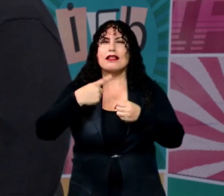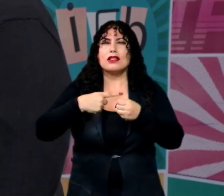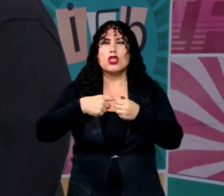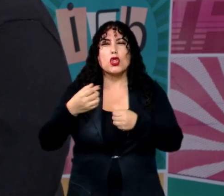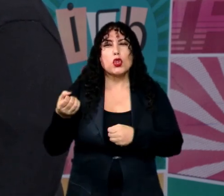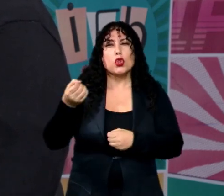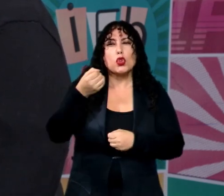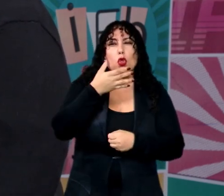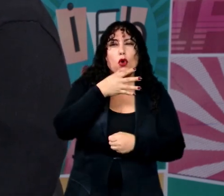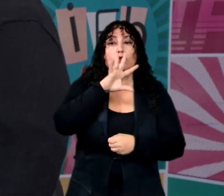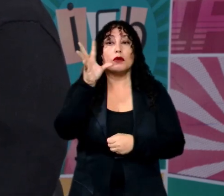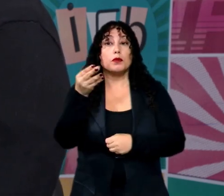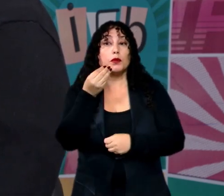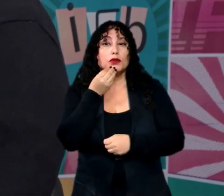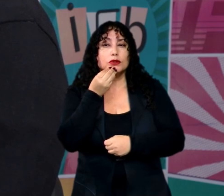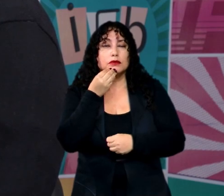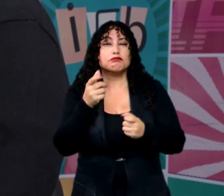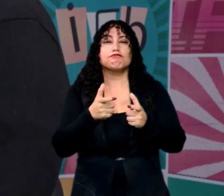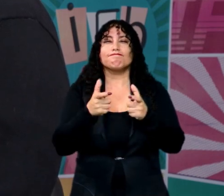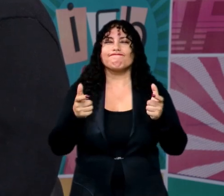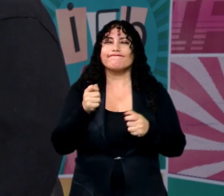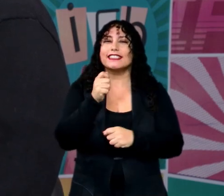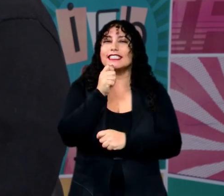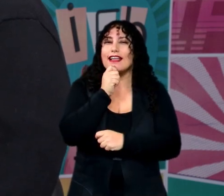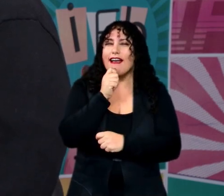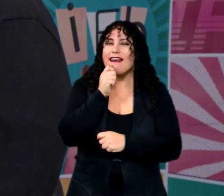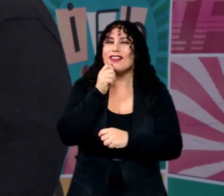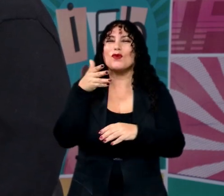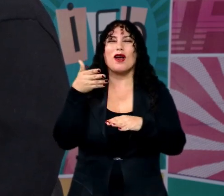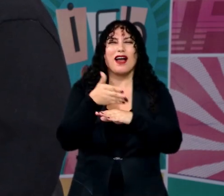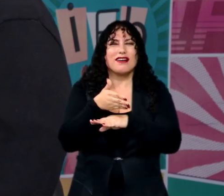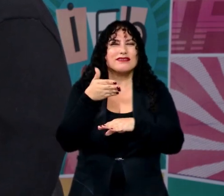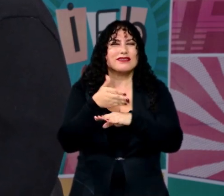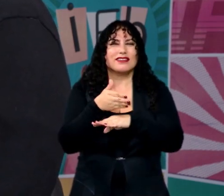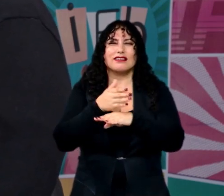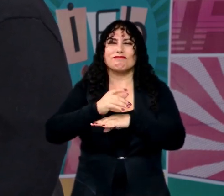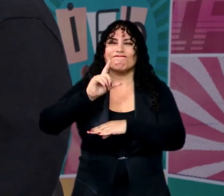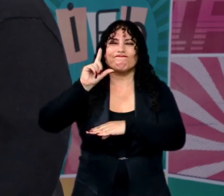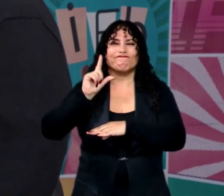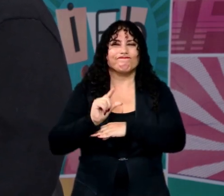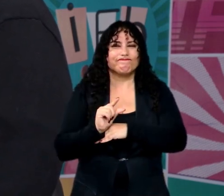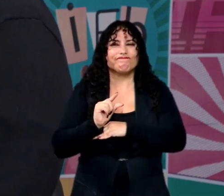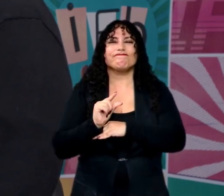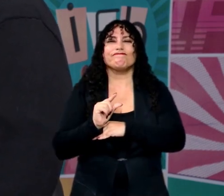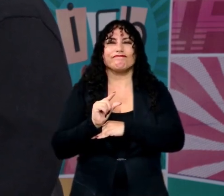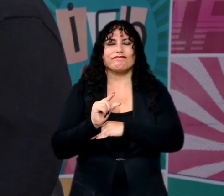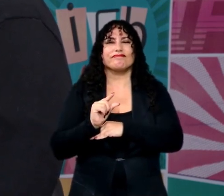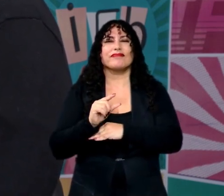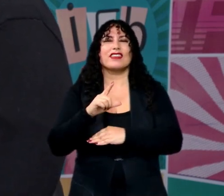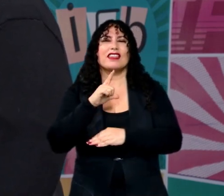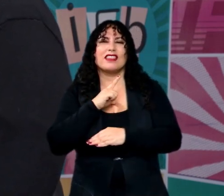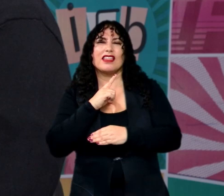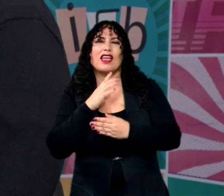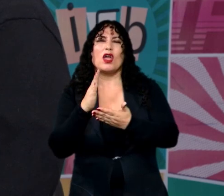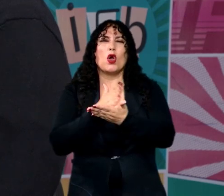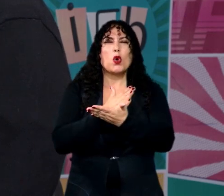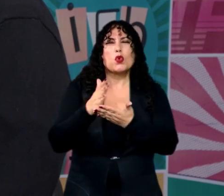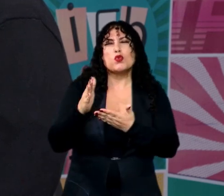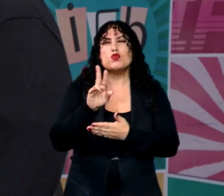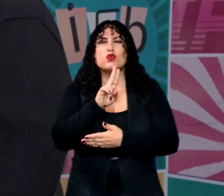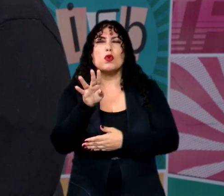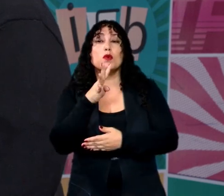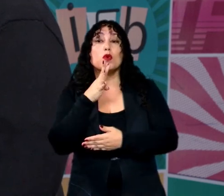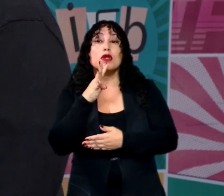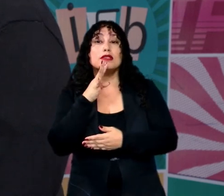nova, muitas possibilidades, mas ainda o acesso é baixo. Aí se tem algum nome conhecido